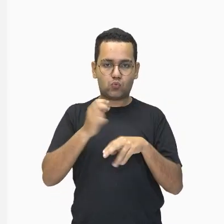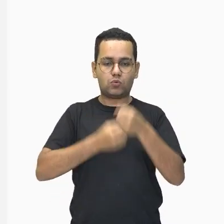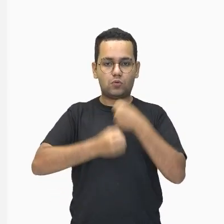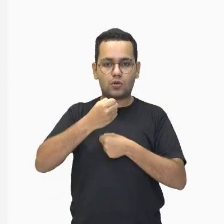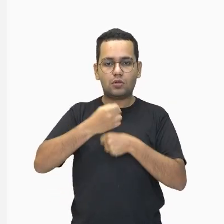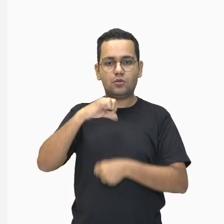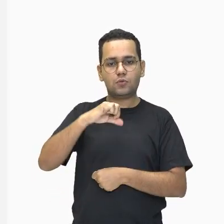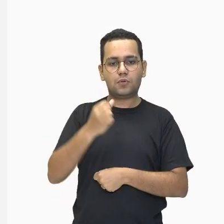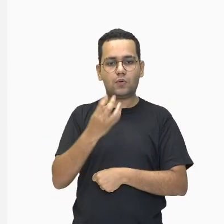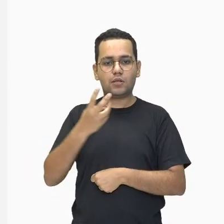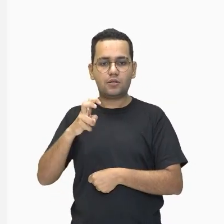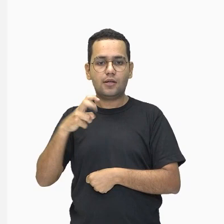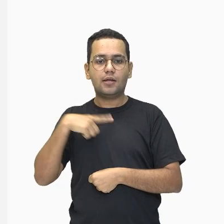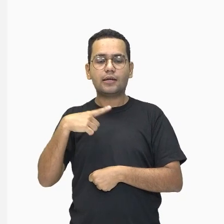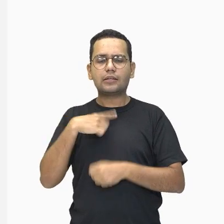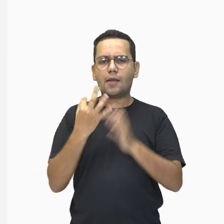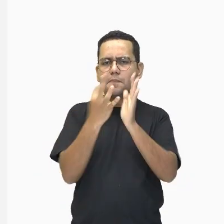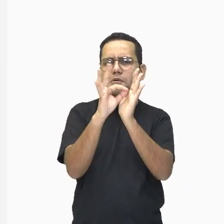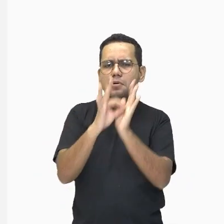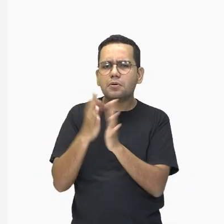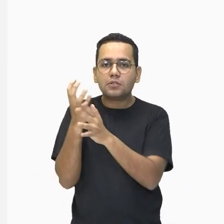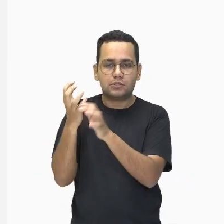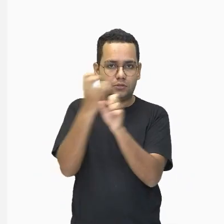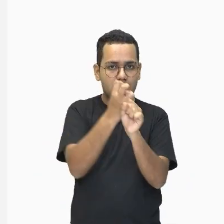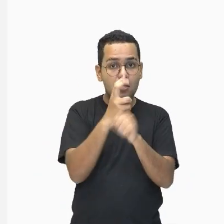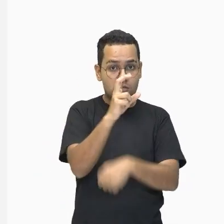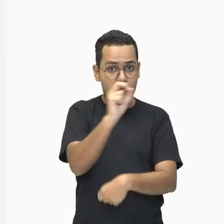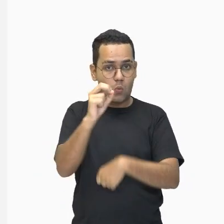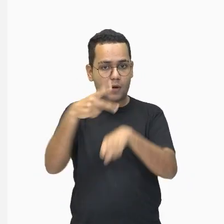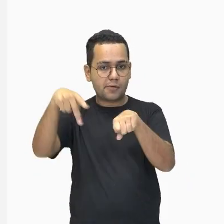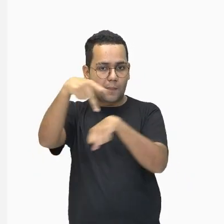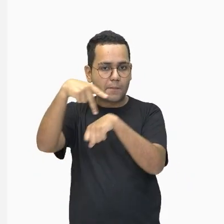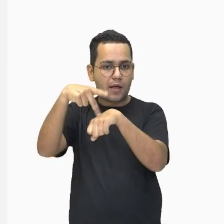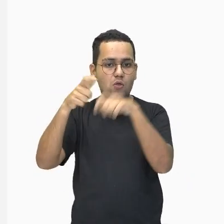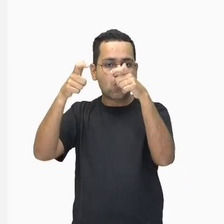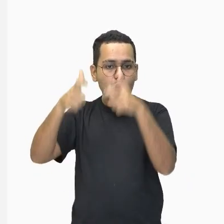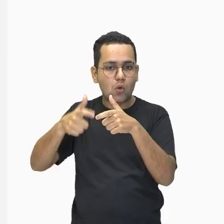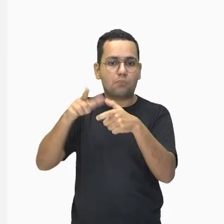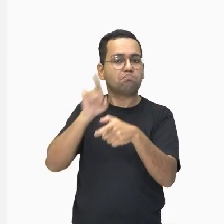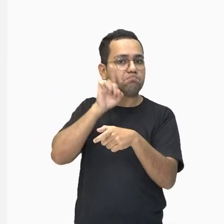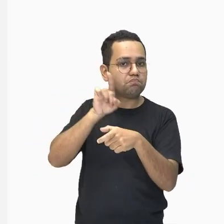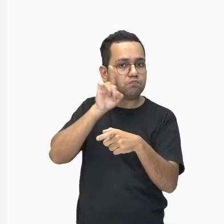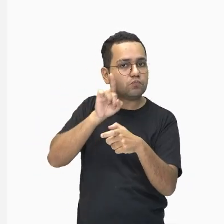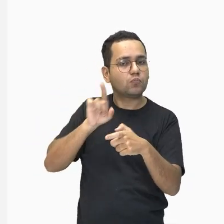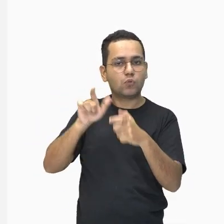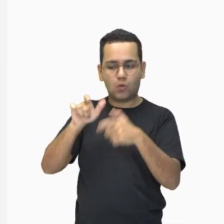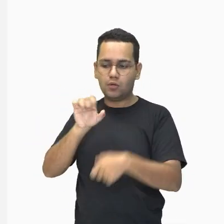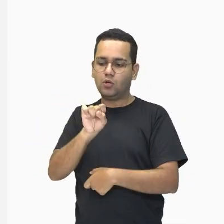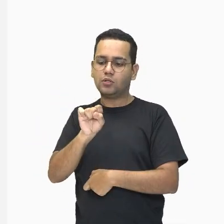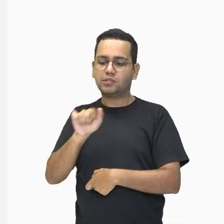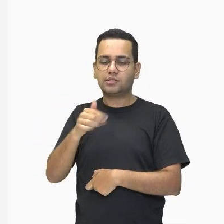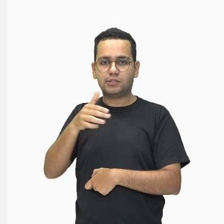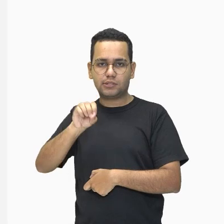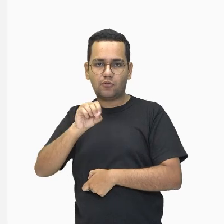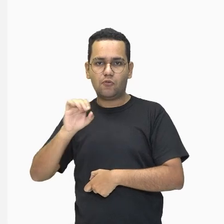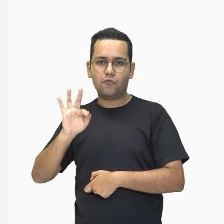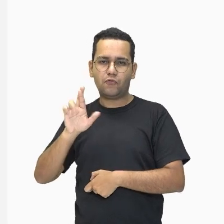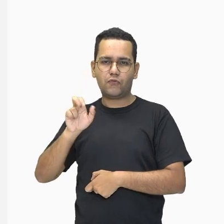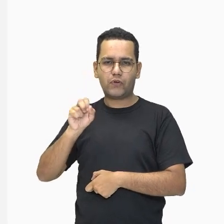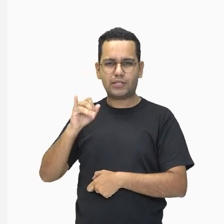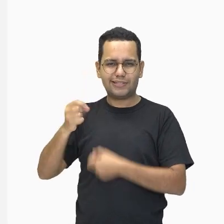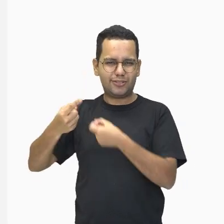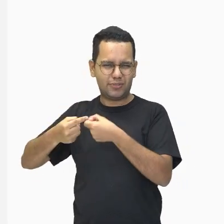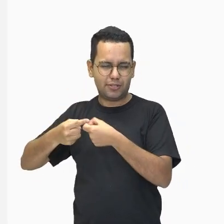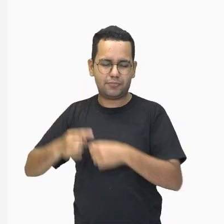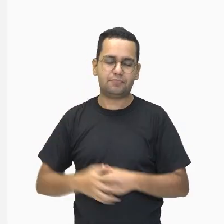por mais de 50 países na cidade estadunidense de São Francisco. Vamos então conhecer uma outra